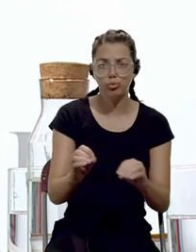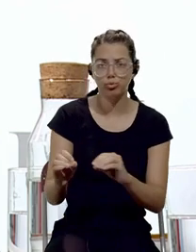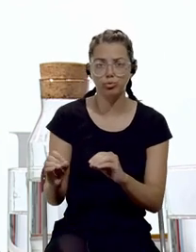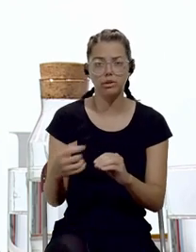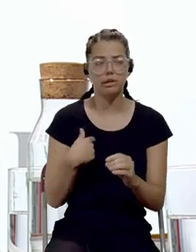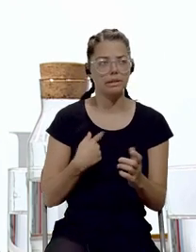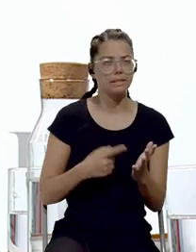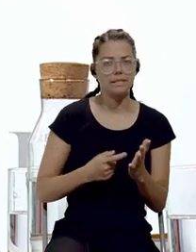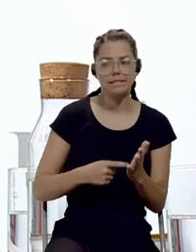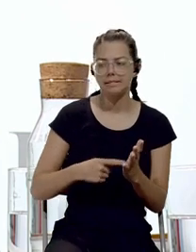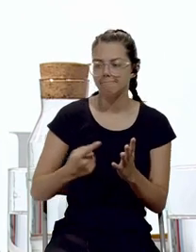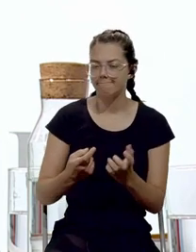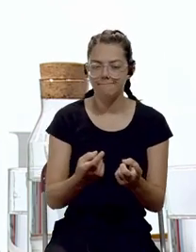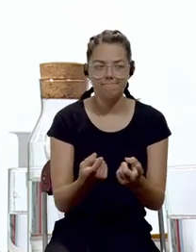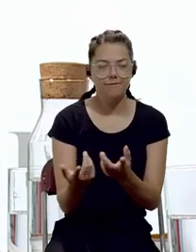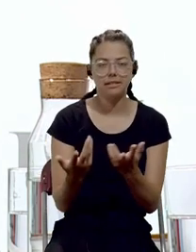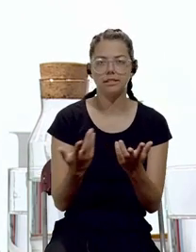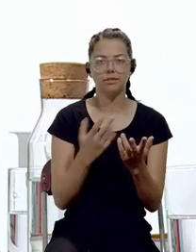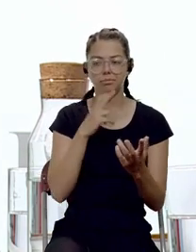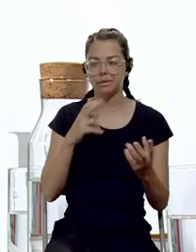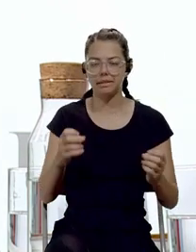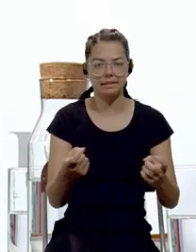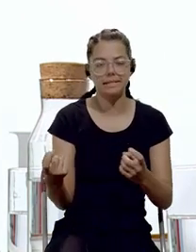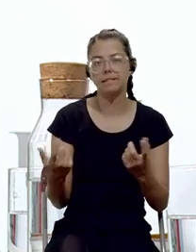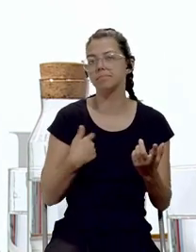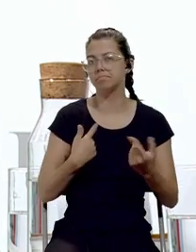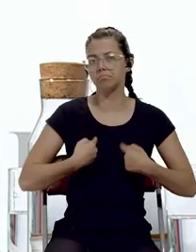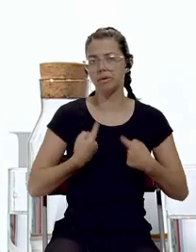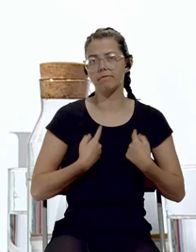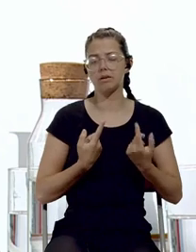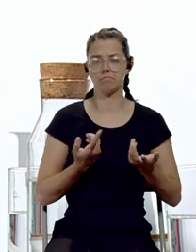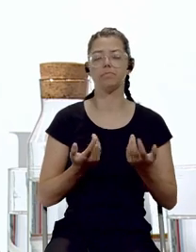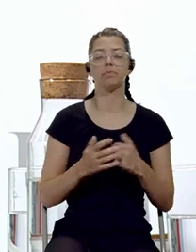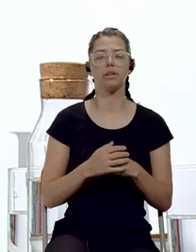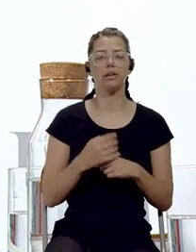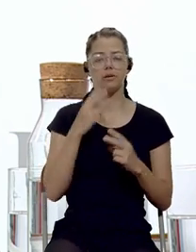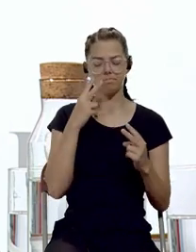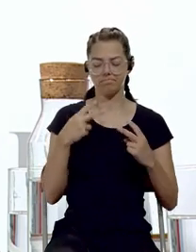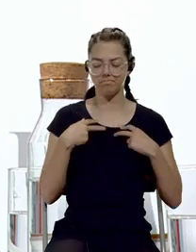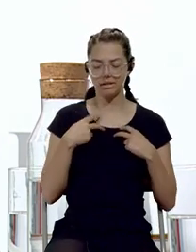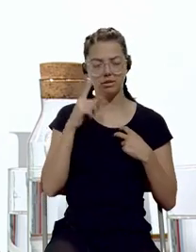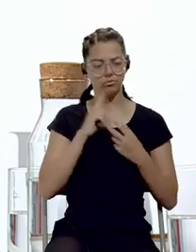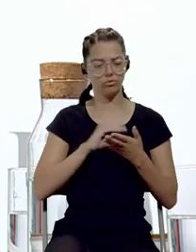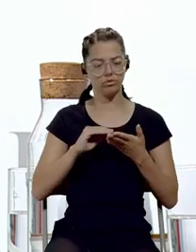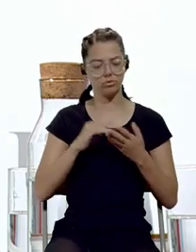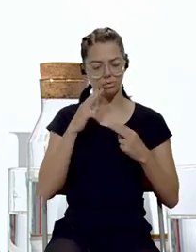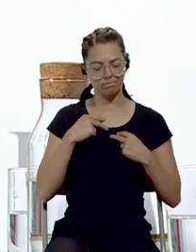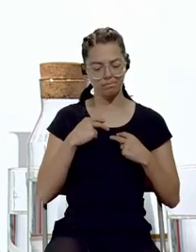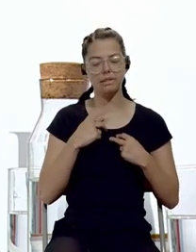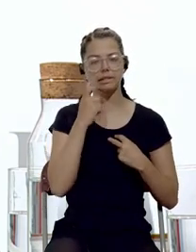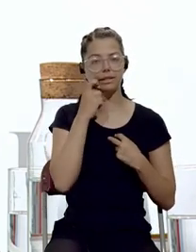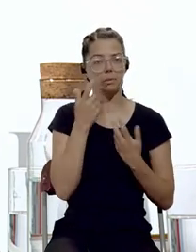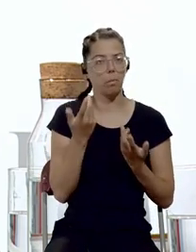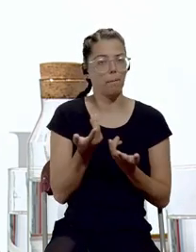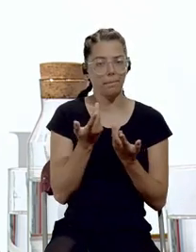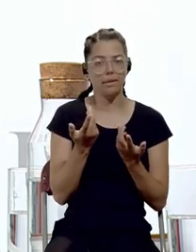e das quais eu sentia uma necessidade para responder a tudo isso. Essa questão, quem é que eu sou enquanto escritora, é muito